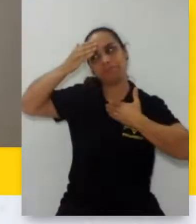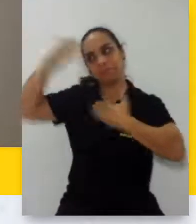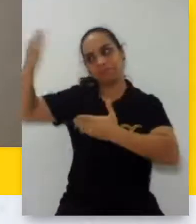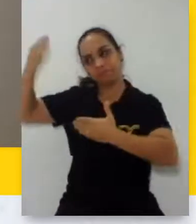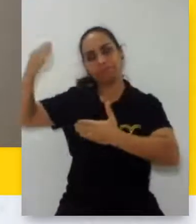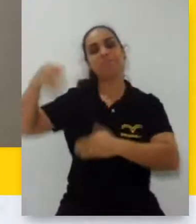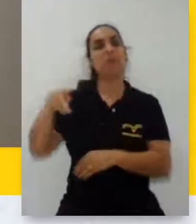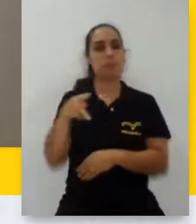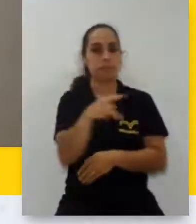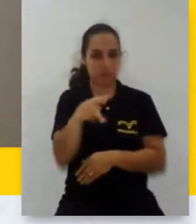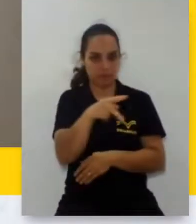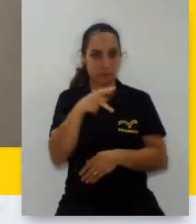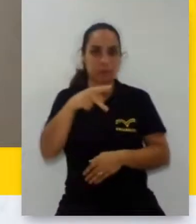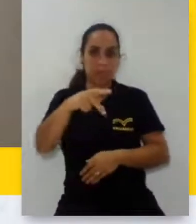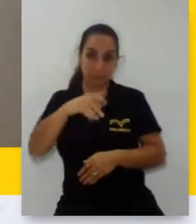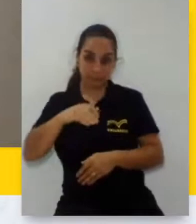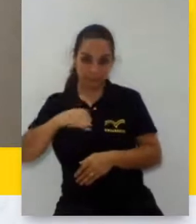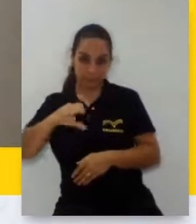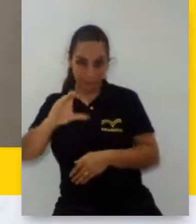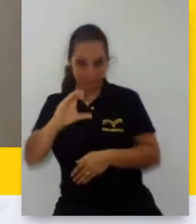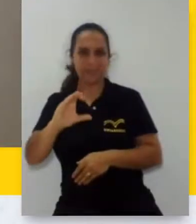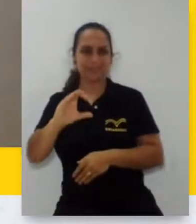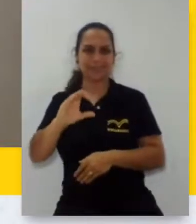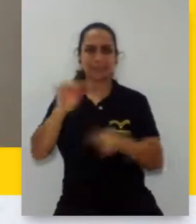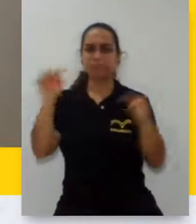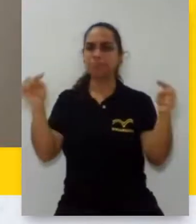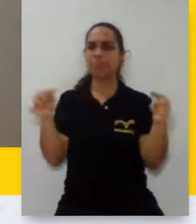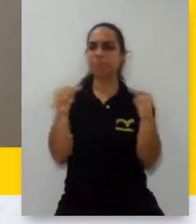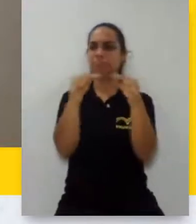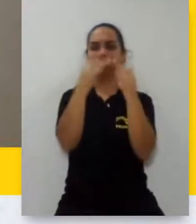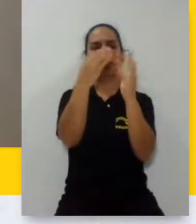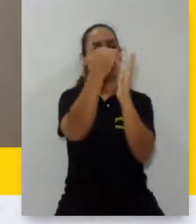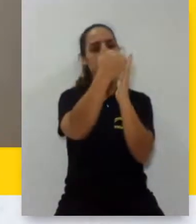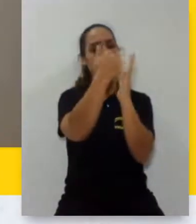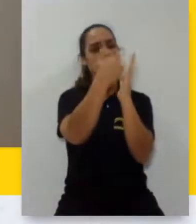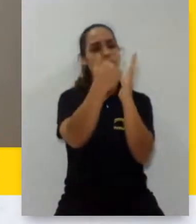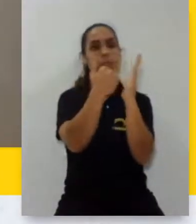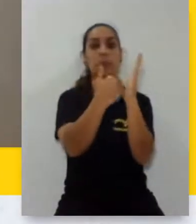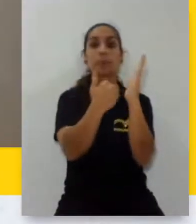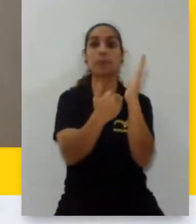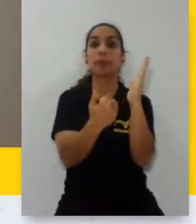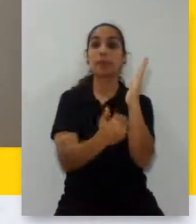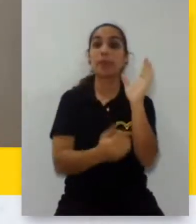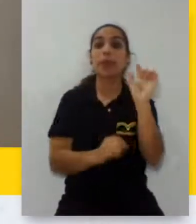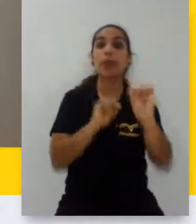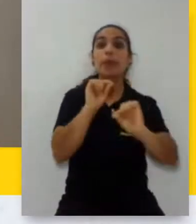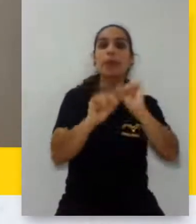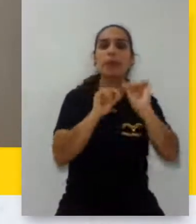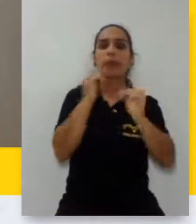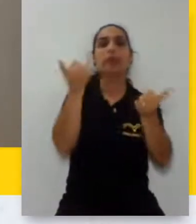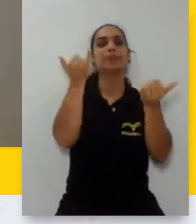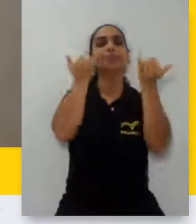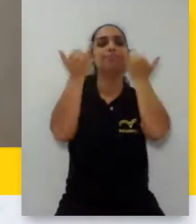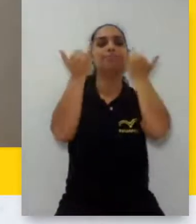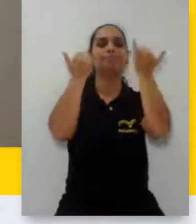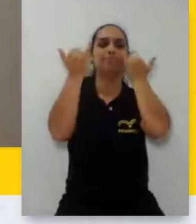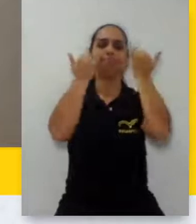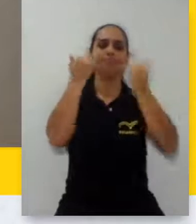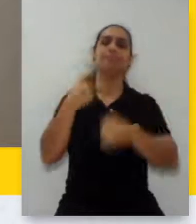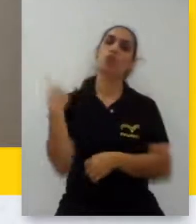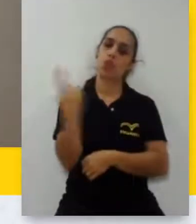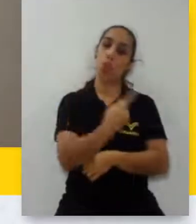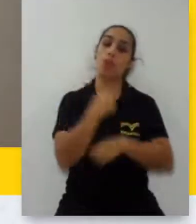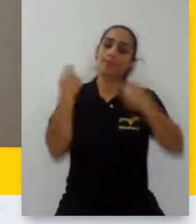nós temos aqui, são informações que nós precisamos no nosso dia a dia